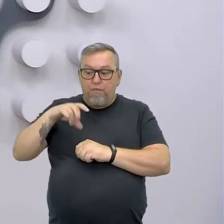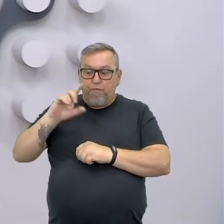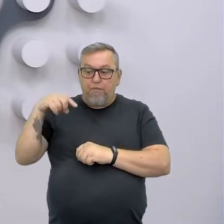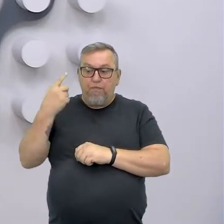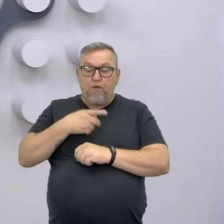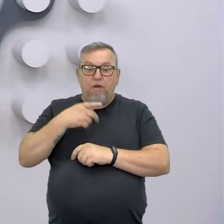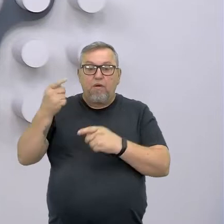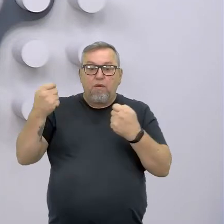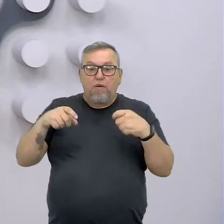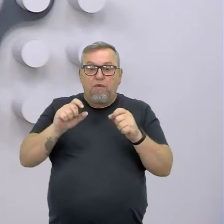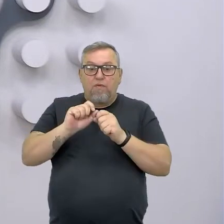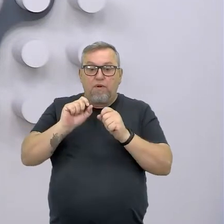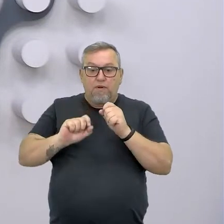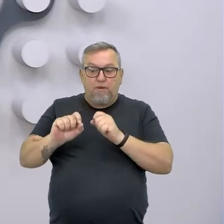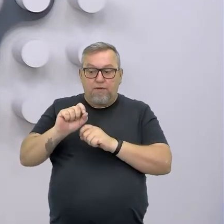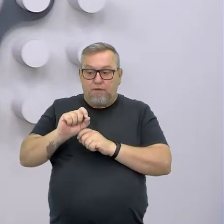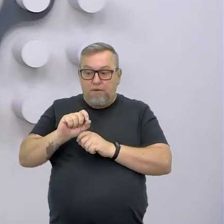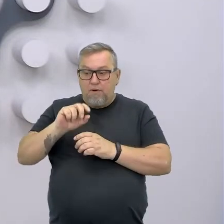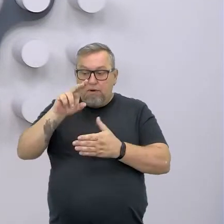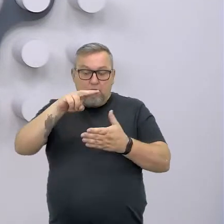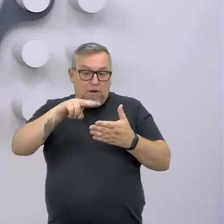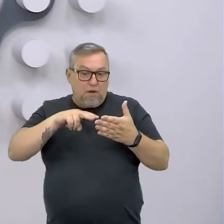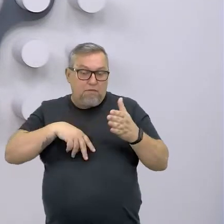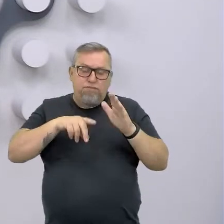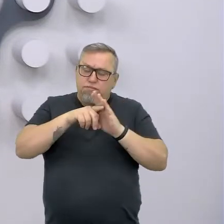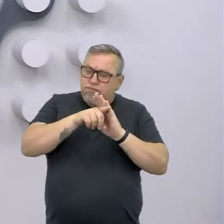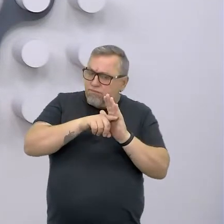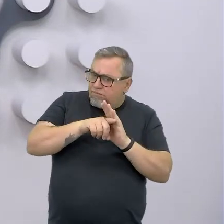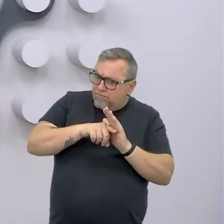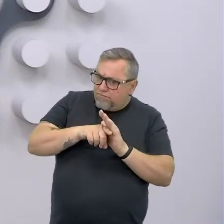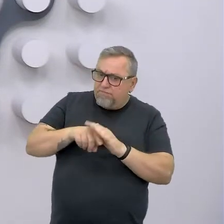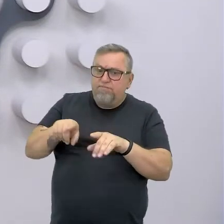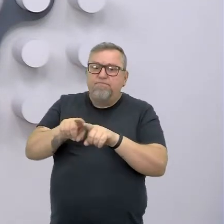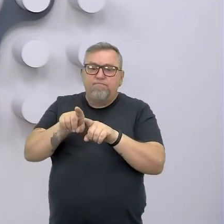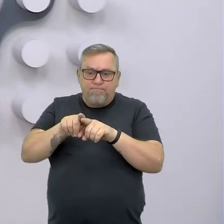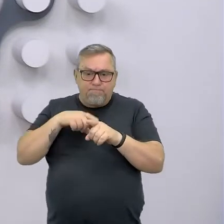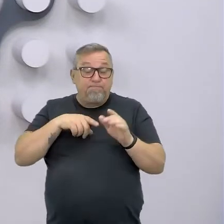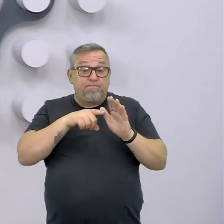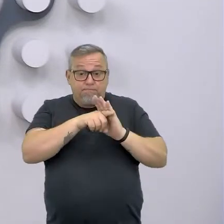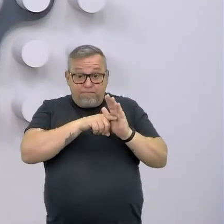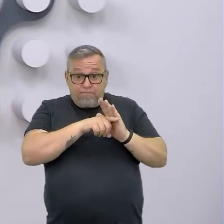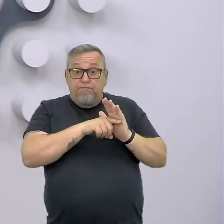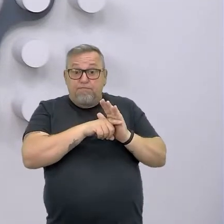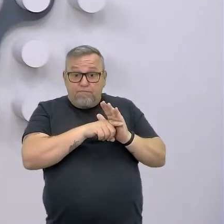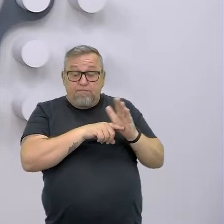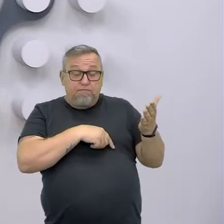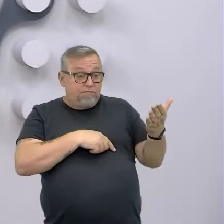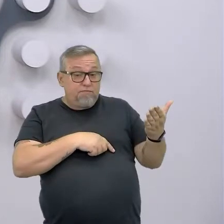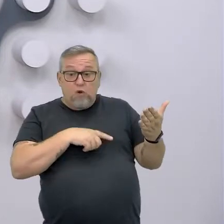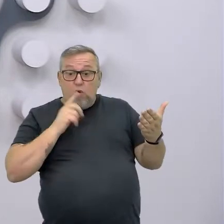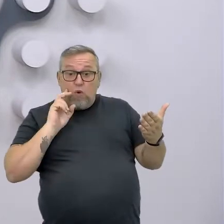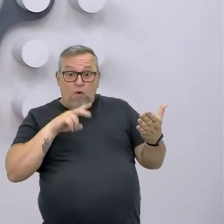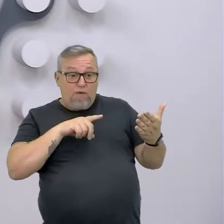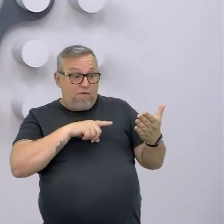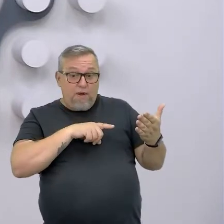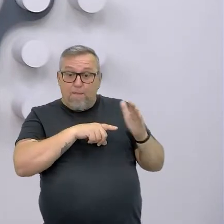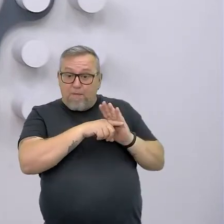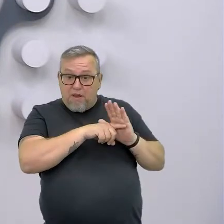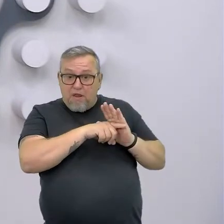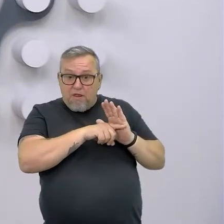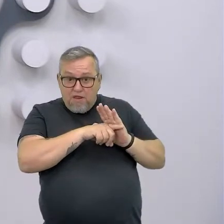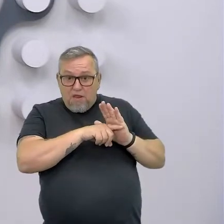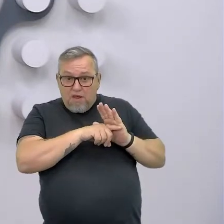gente precisa ler, pesquisar e as pesquisas, tá? Porque quando a gente fala de